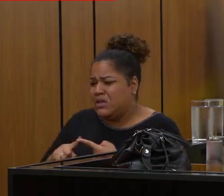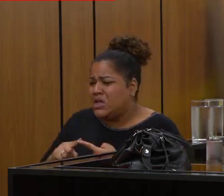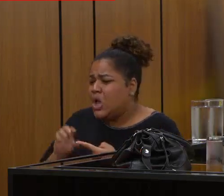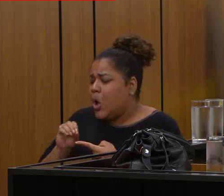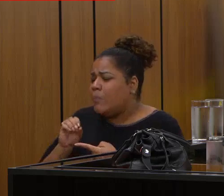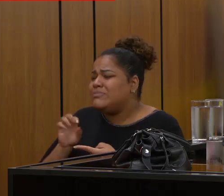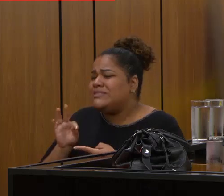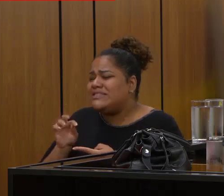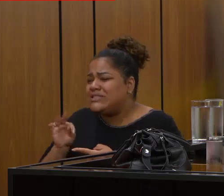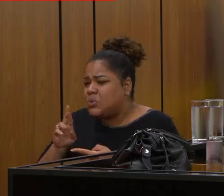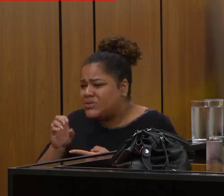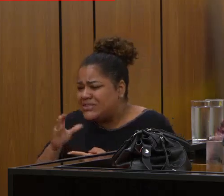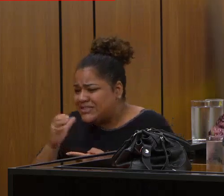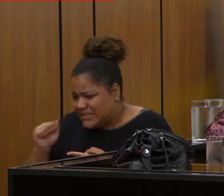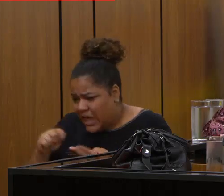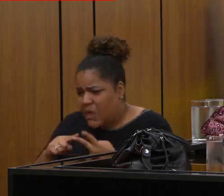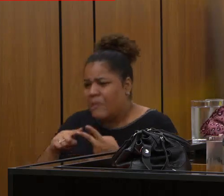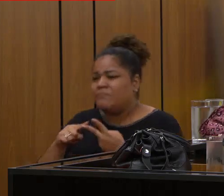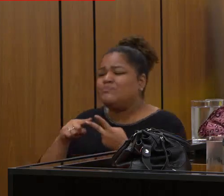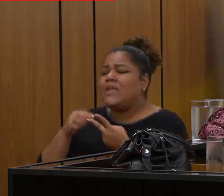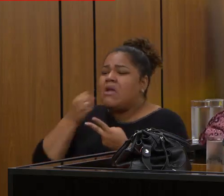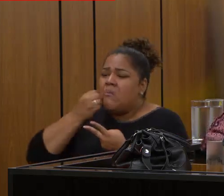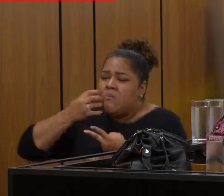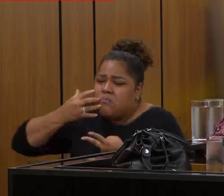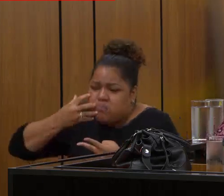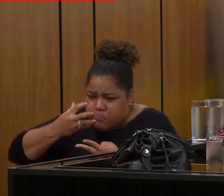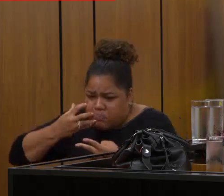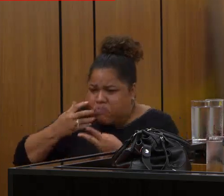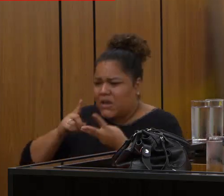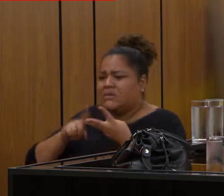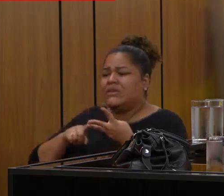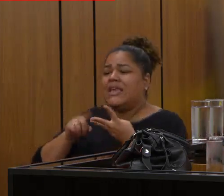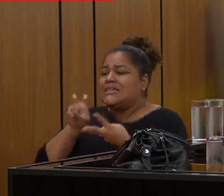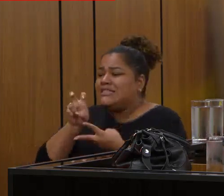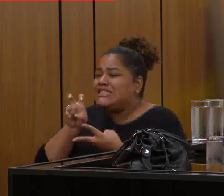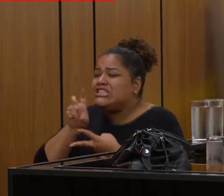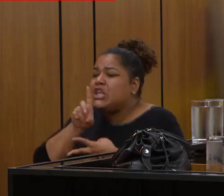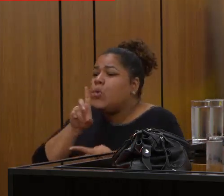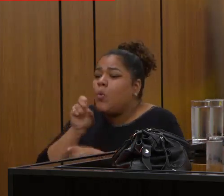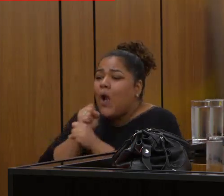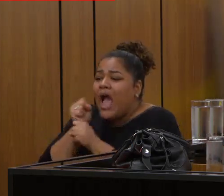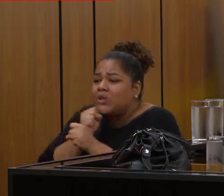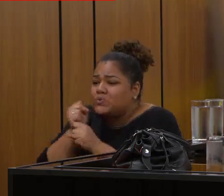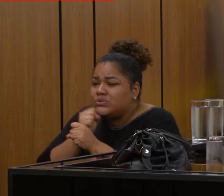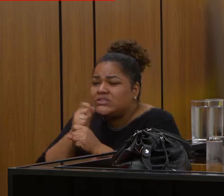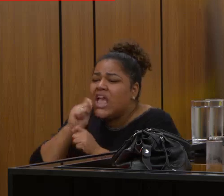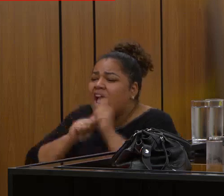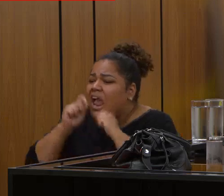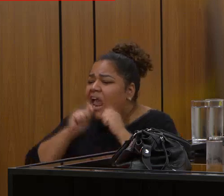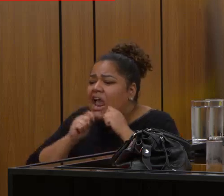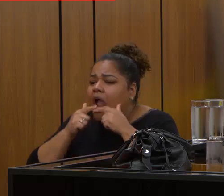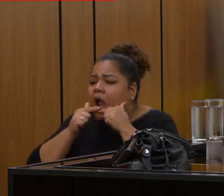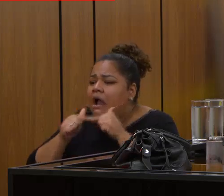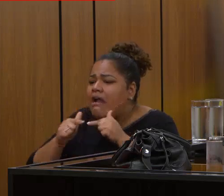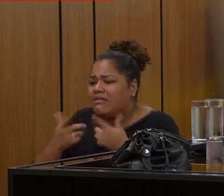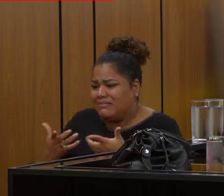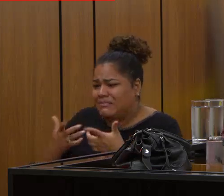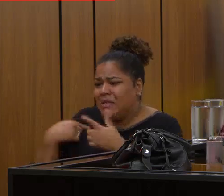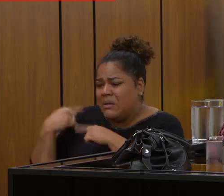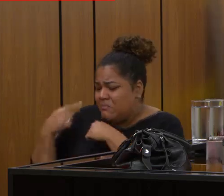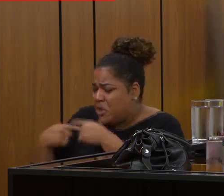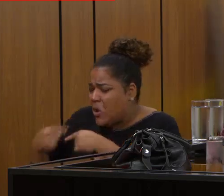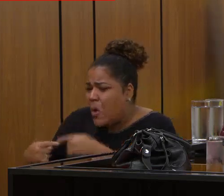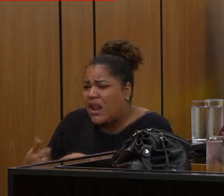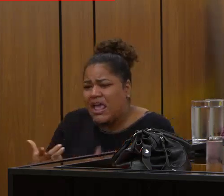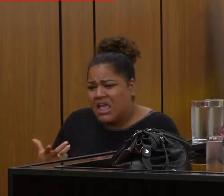com abscesso nos dentes eu tô sem Dente cinco anos eu me enrolar me enganando